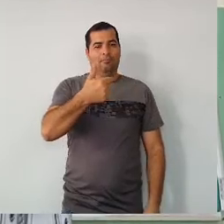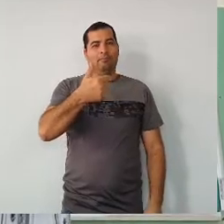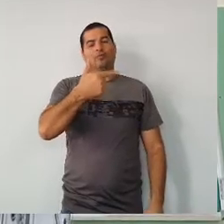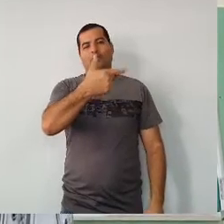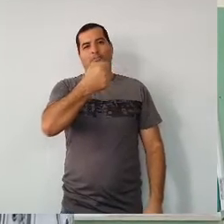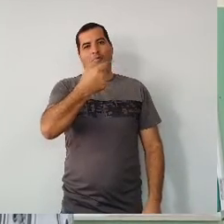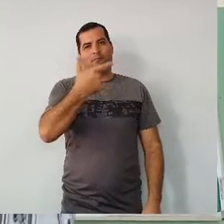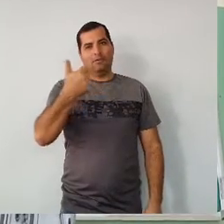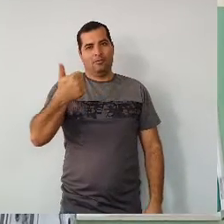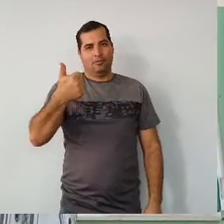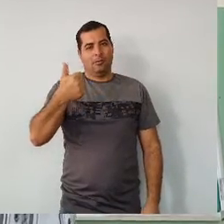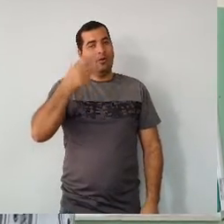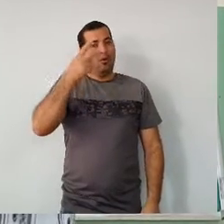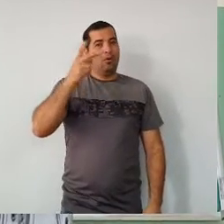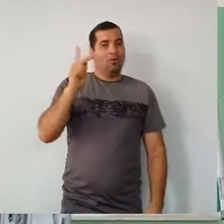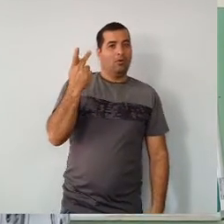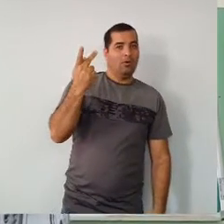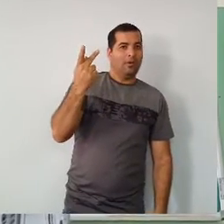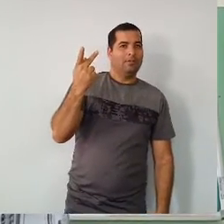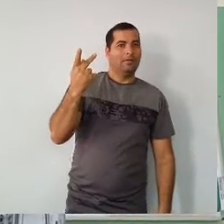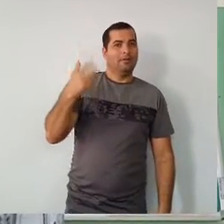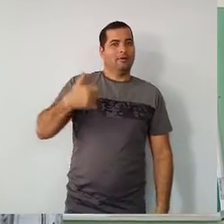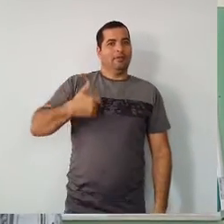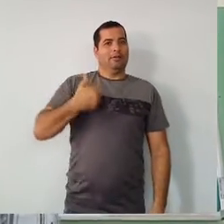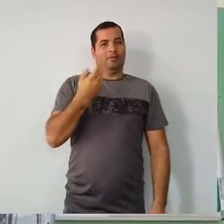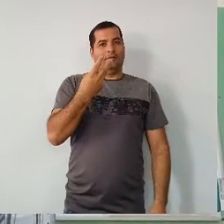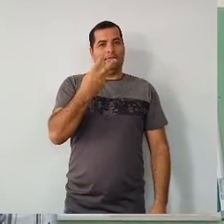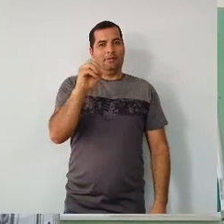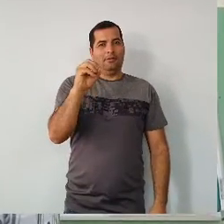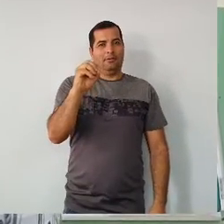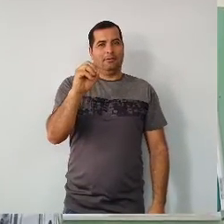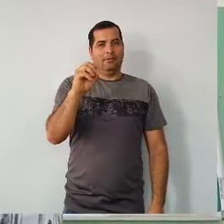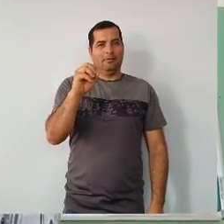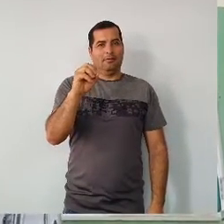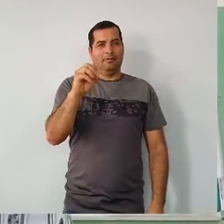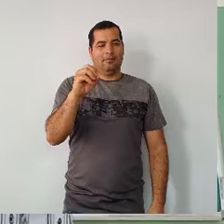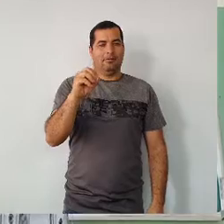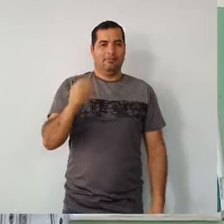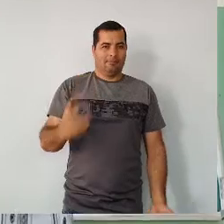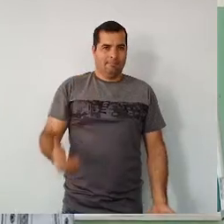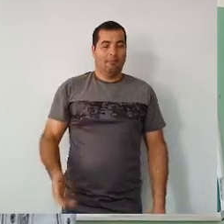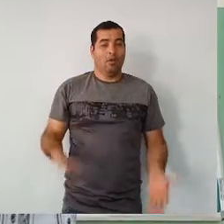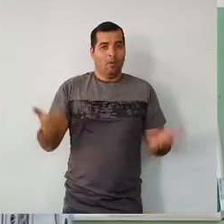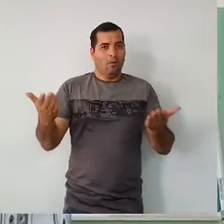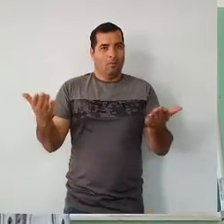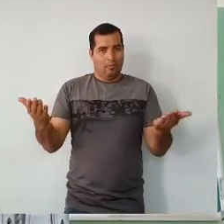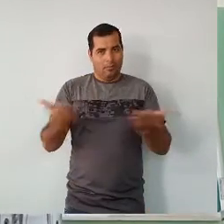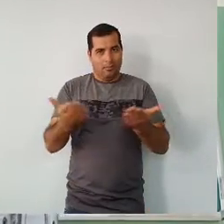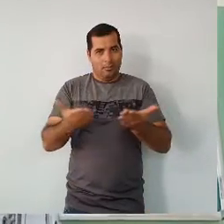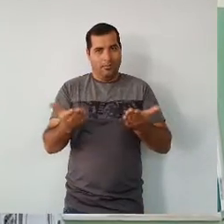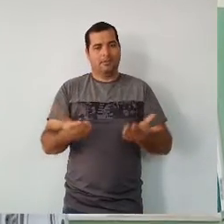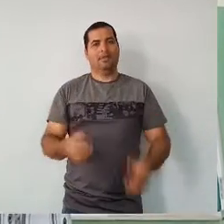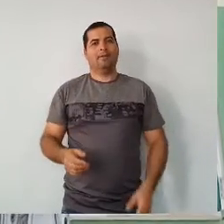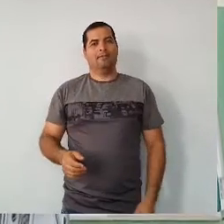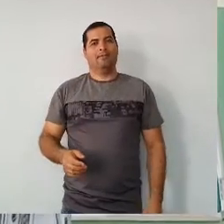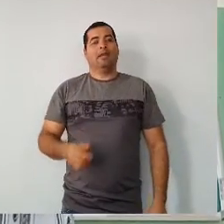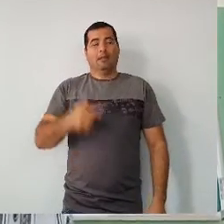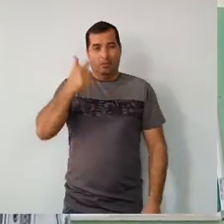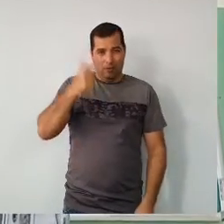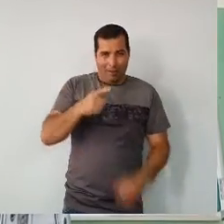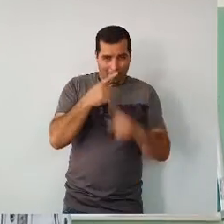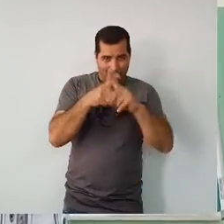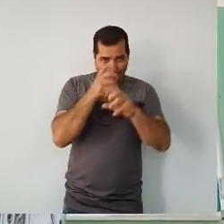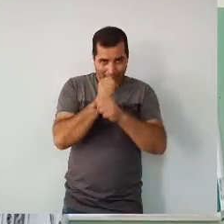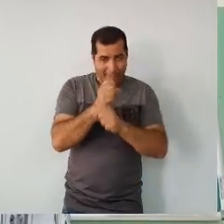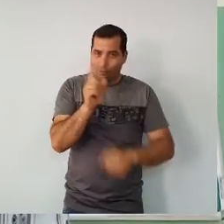em 2021, Hortolândia fazem 30 anos. Mas hoje nós não vamos